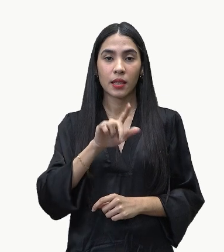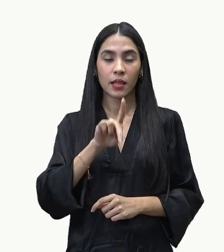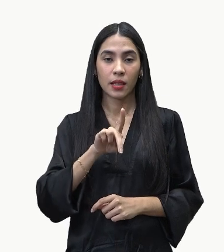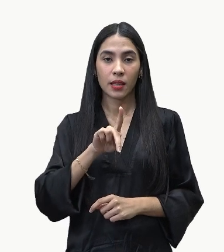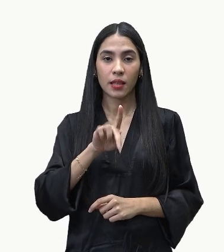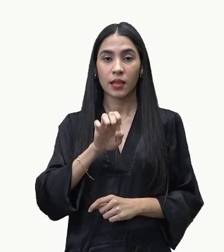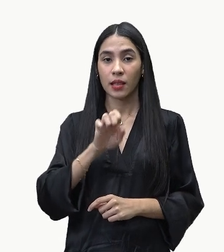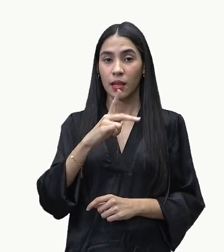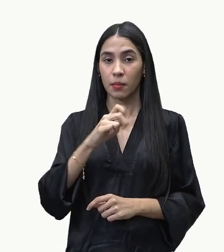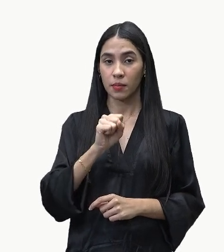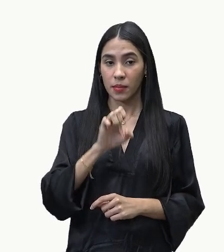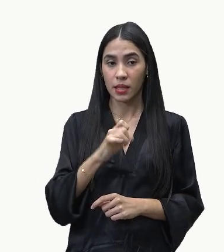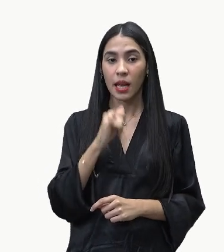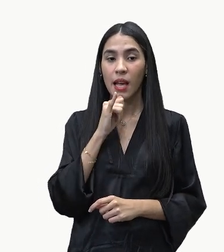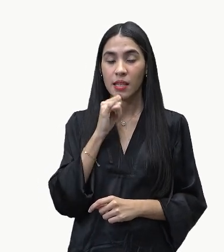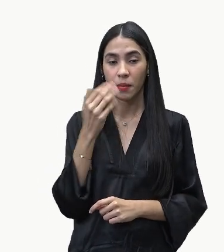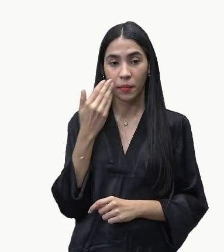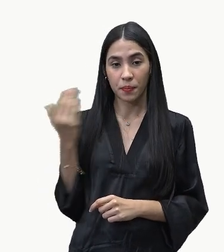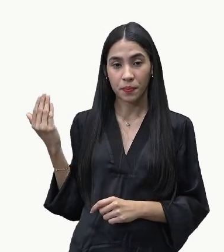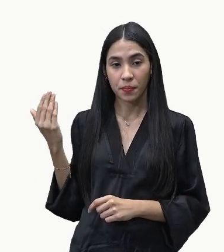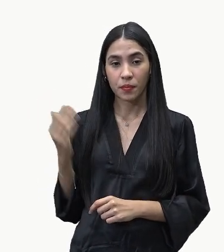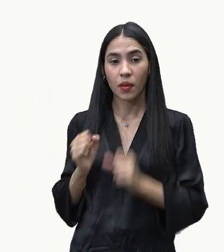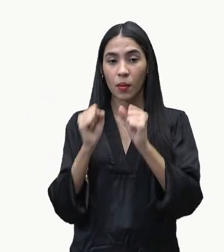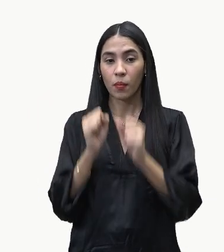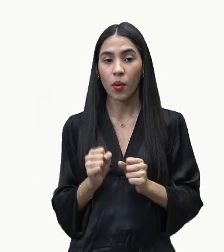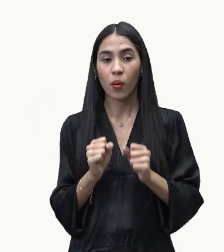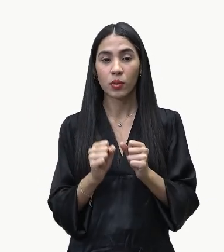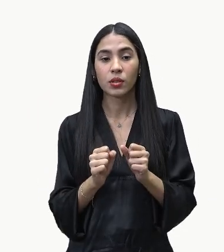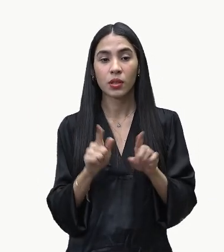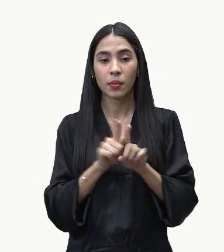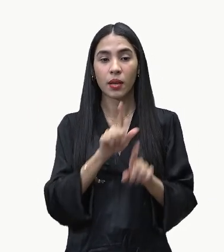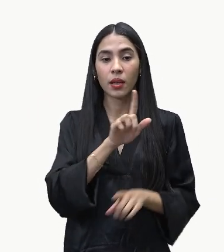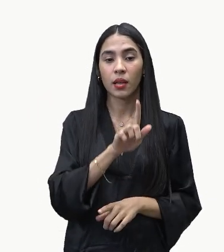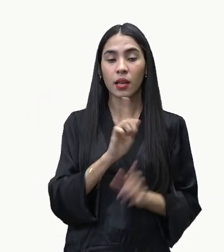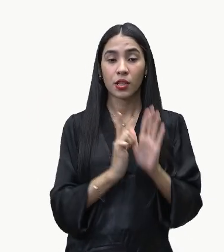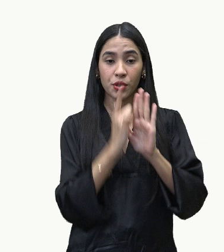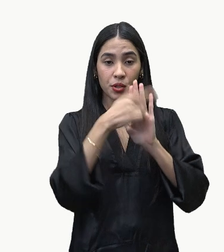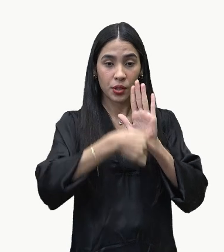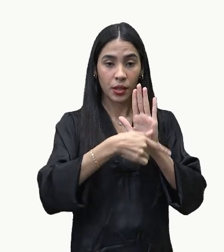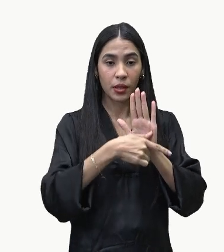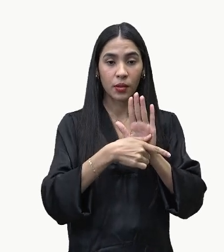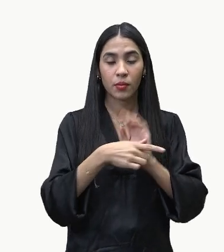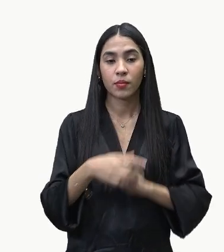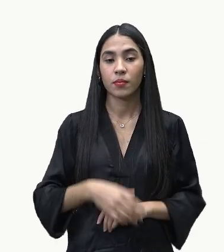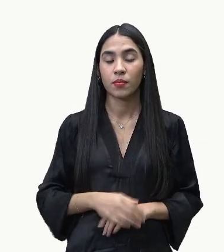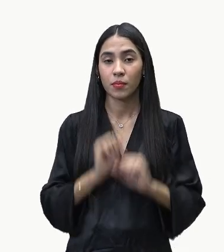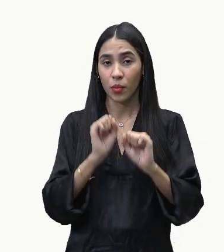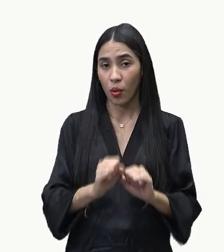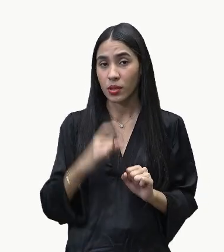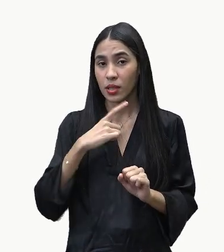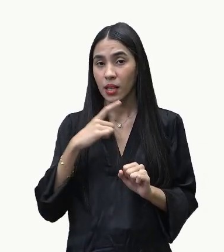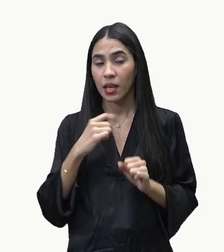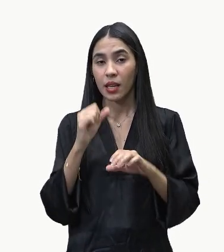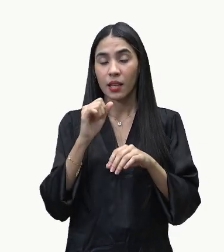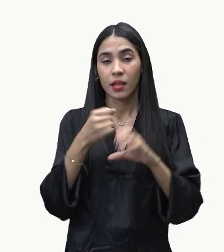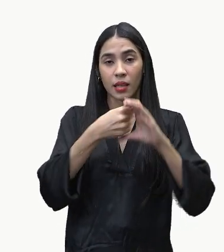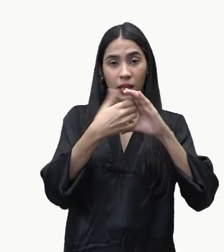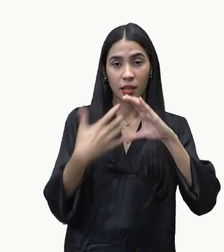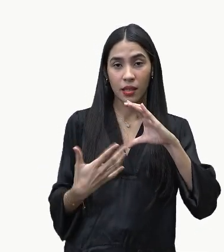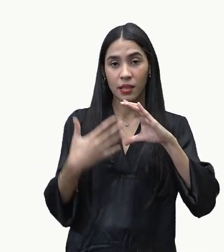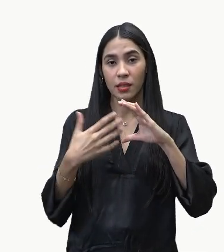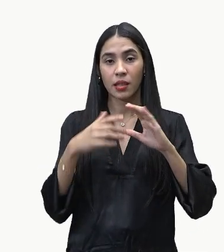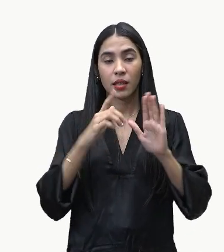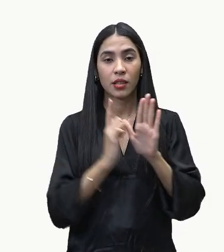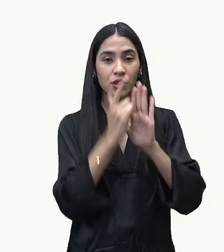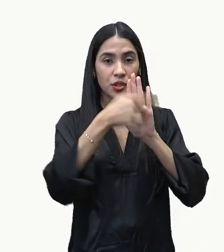exemplos. Então, a silepse pode ser de gênero, ou seja, tenho aí elementos que estão em